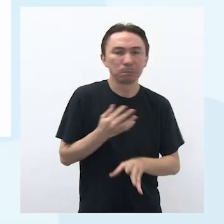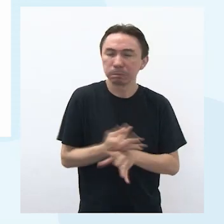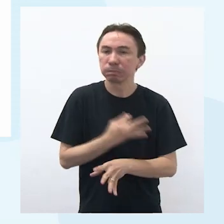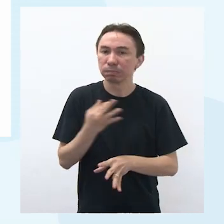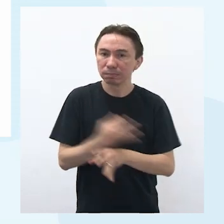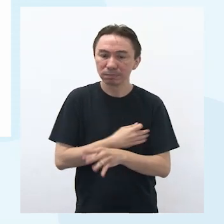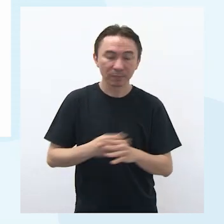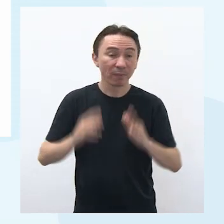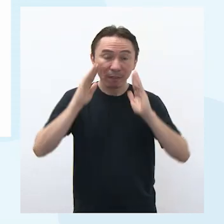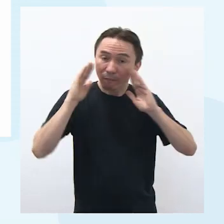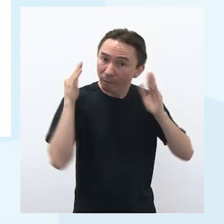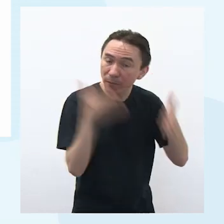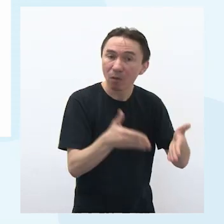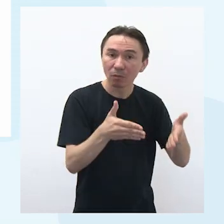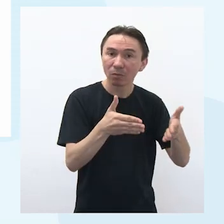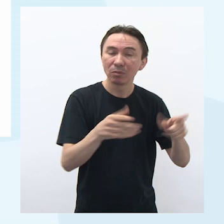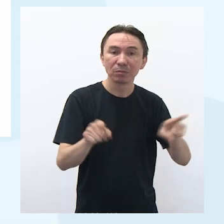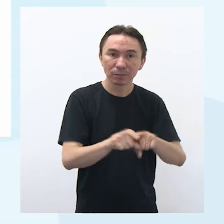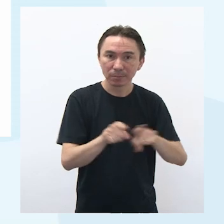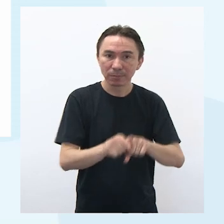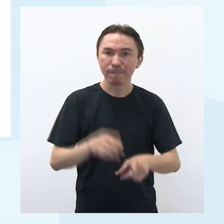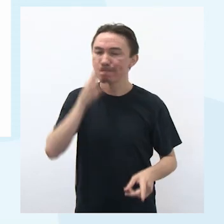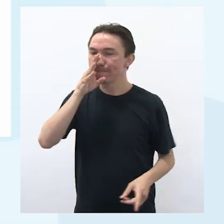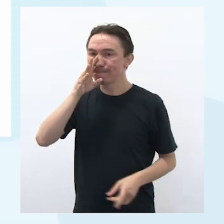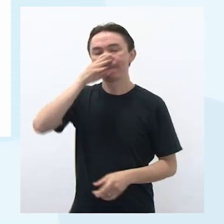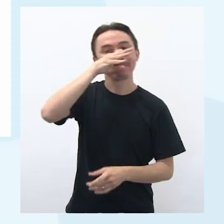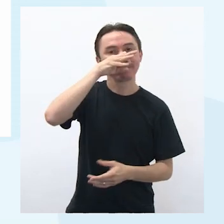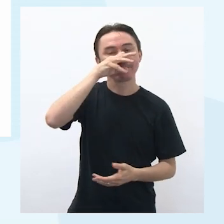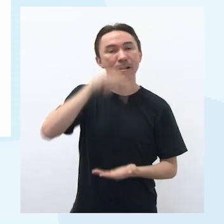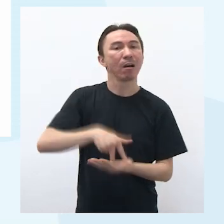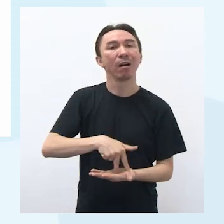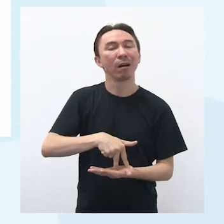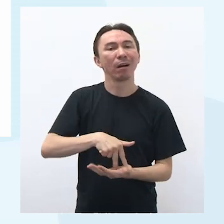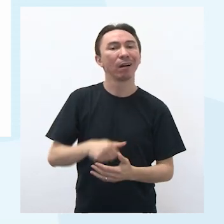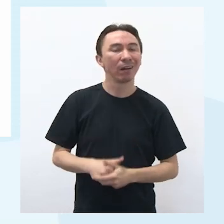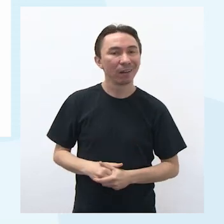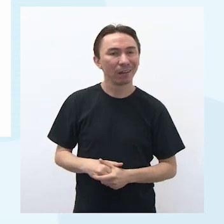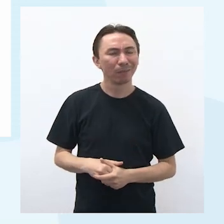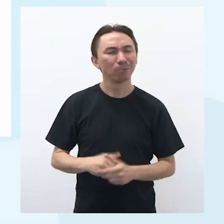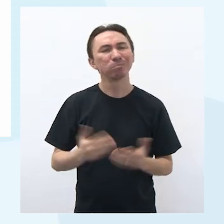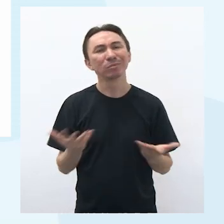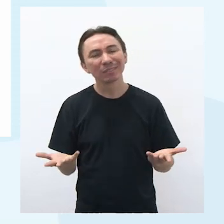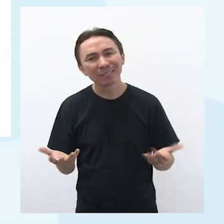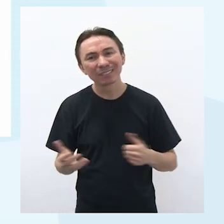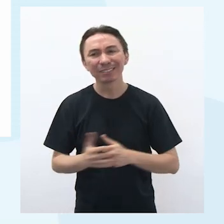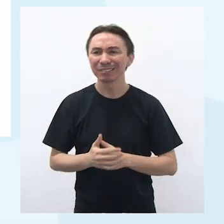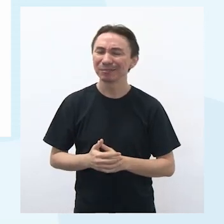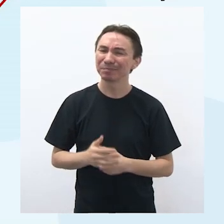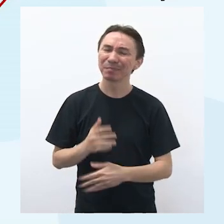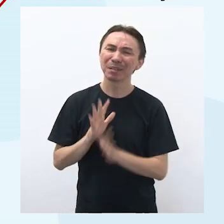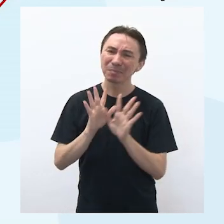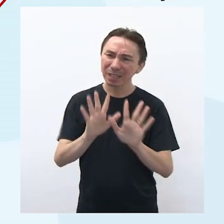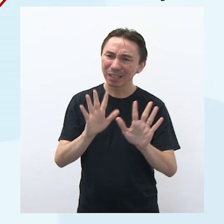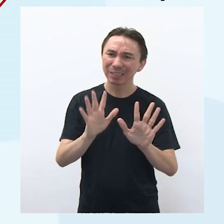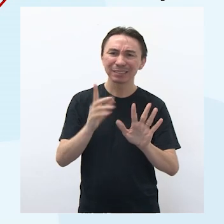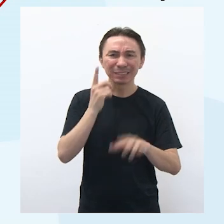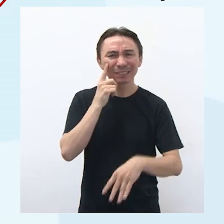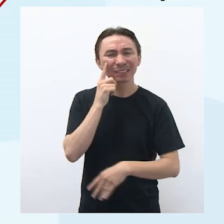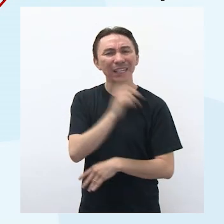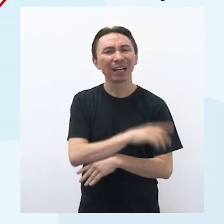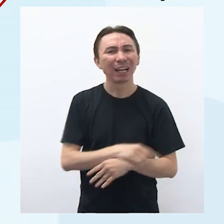e determinação. Mais um enter, então, quando é que eu sei que o ativo